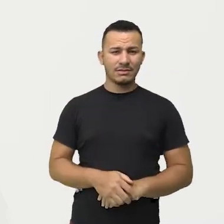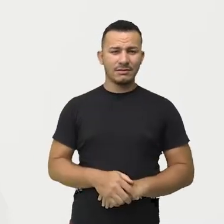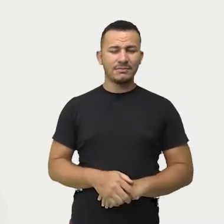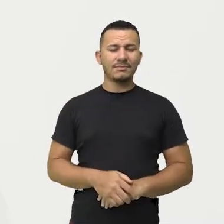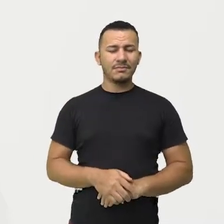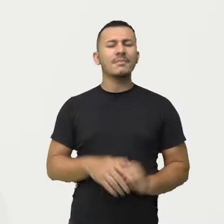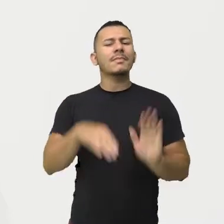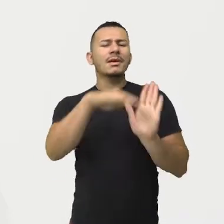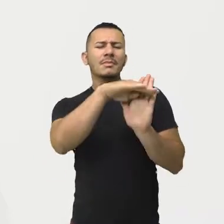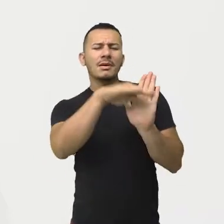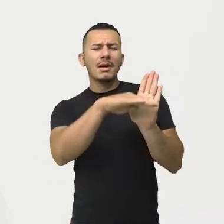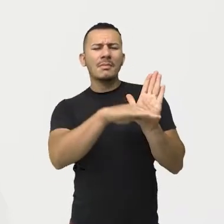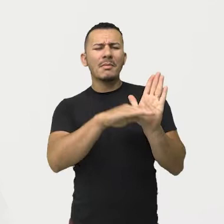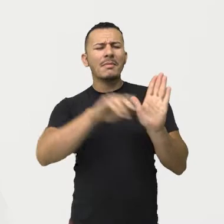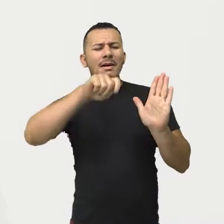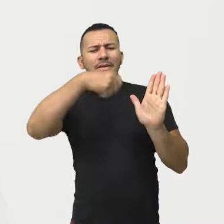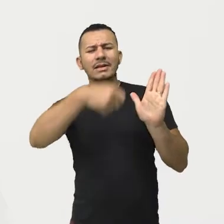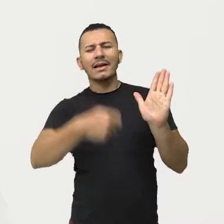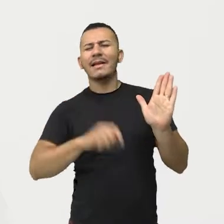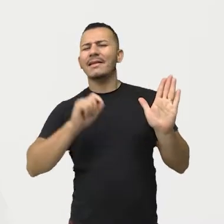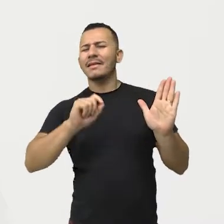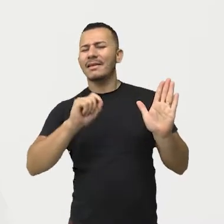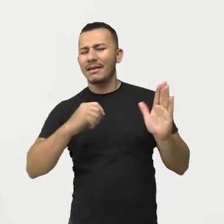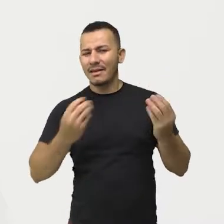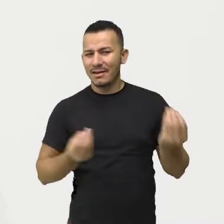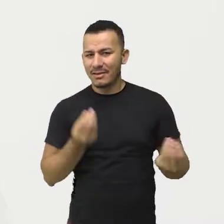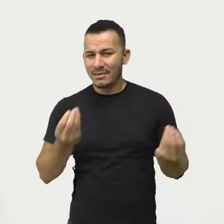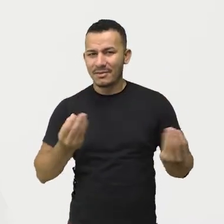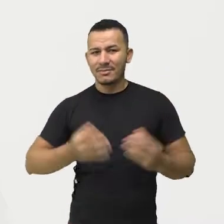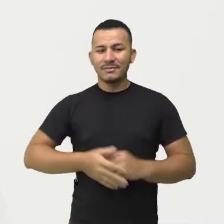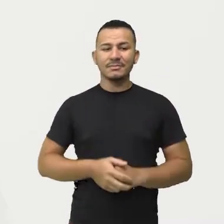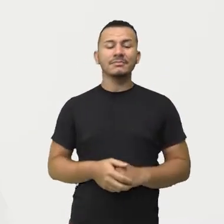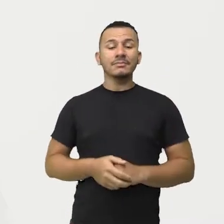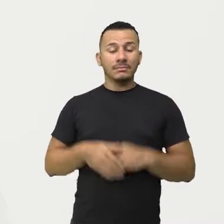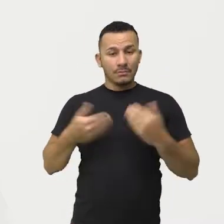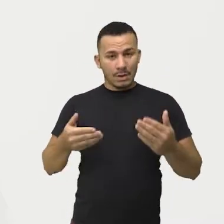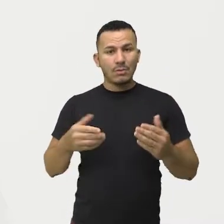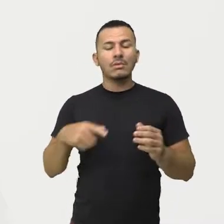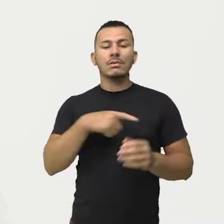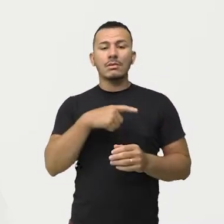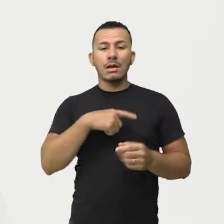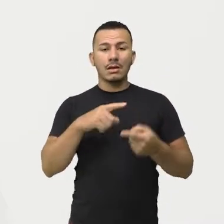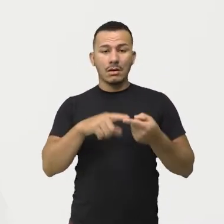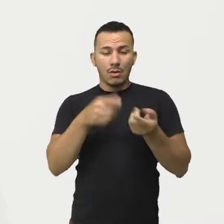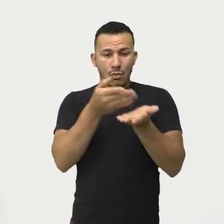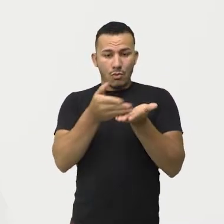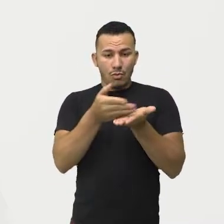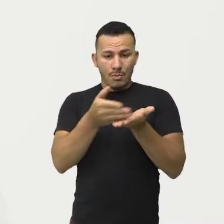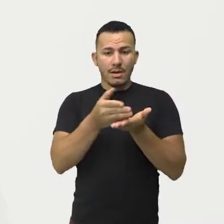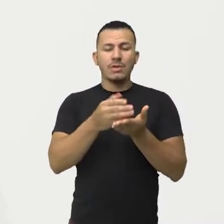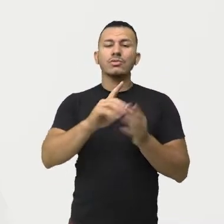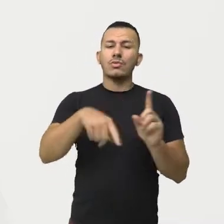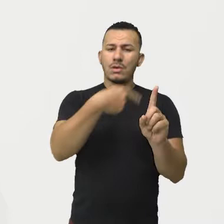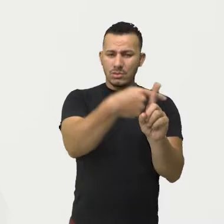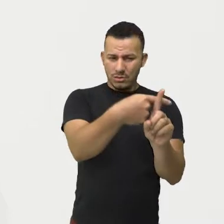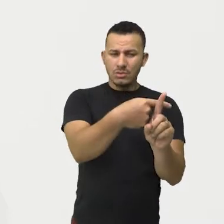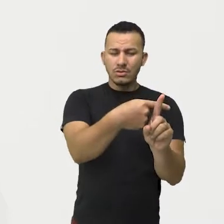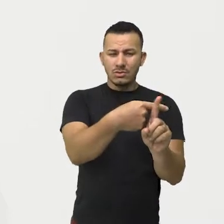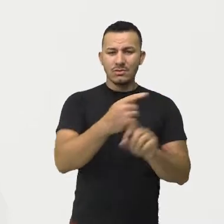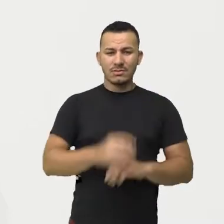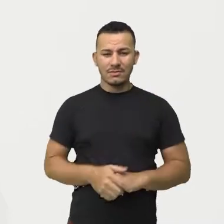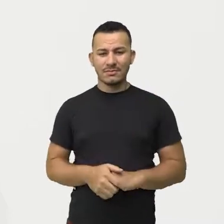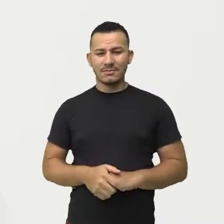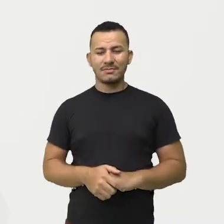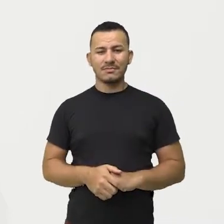são esses princípios, meu povo? Esses princípios é o princípio aditivo.